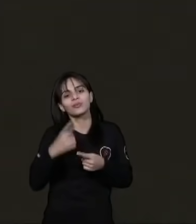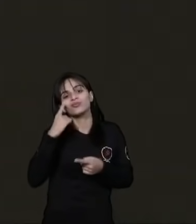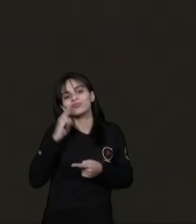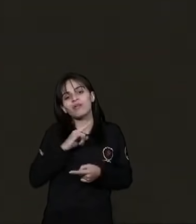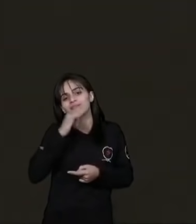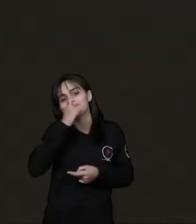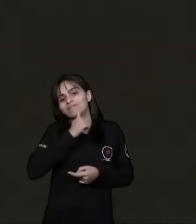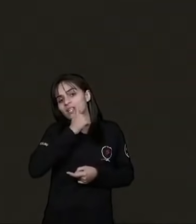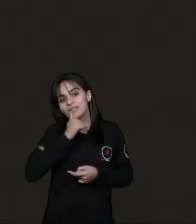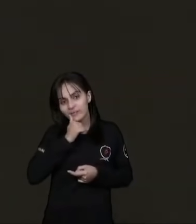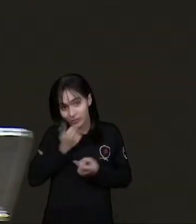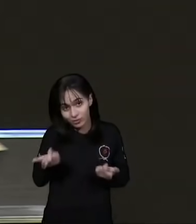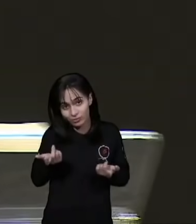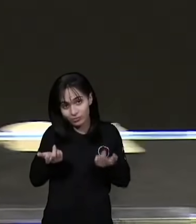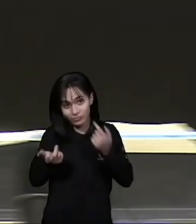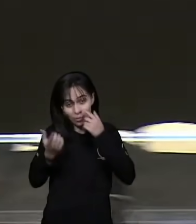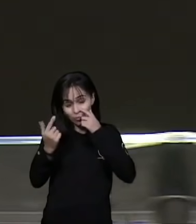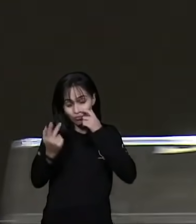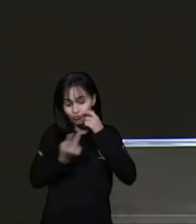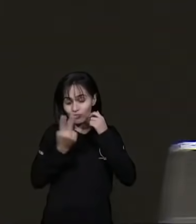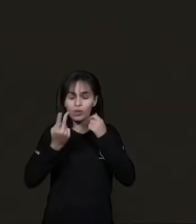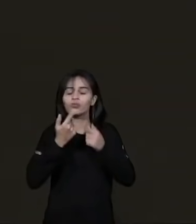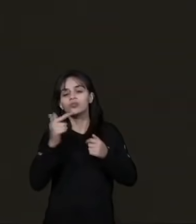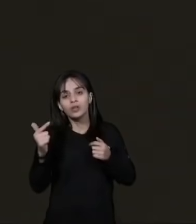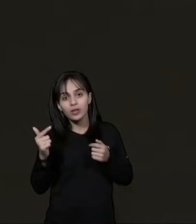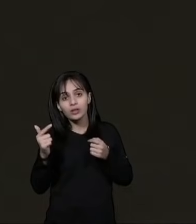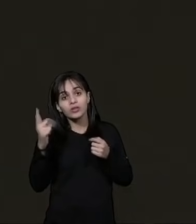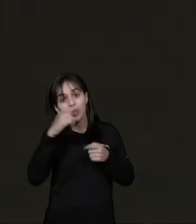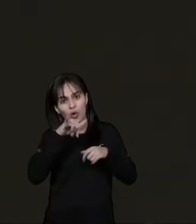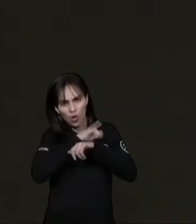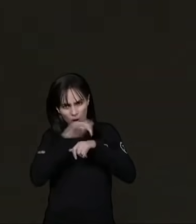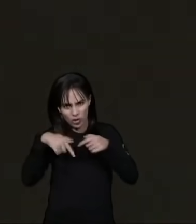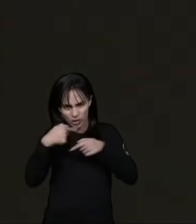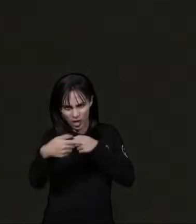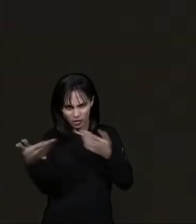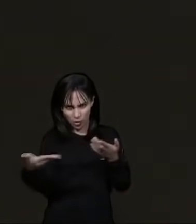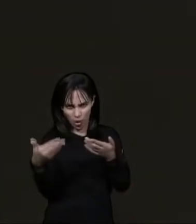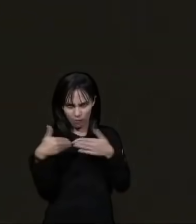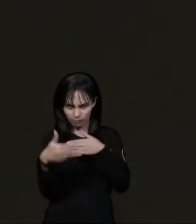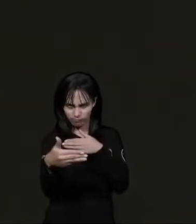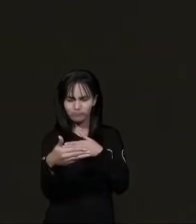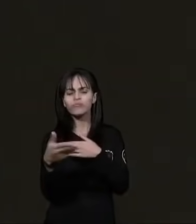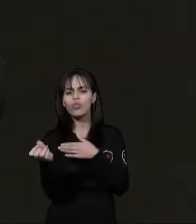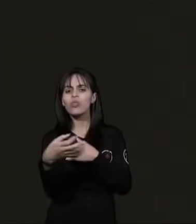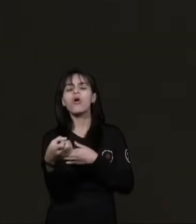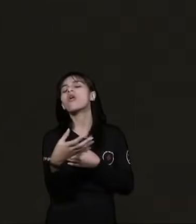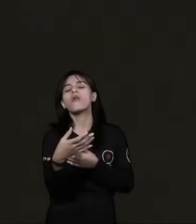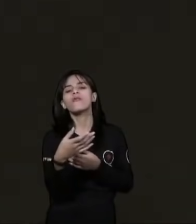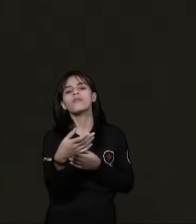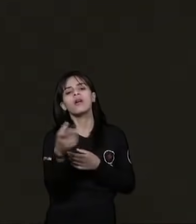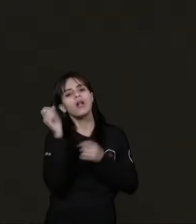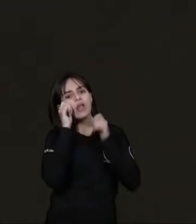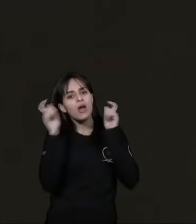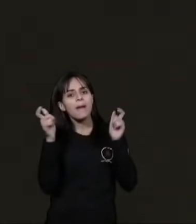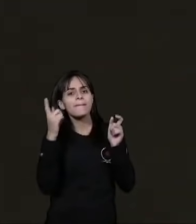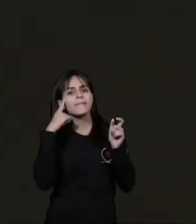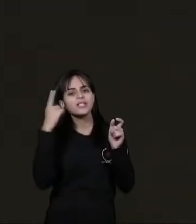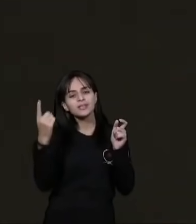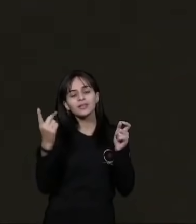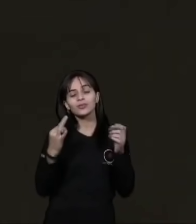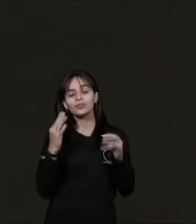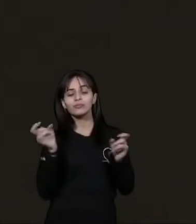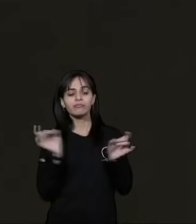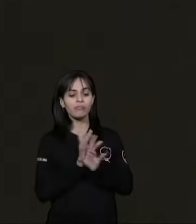quanto custa então não tem escala de valor E aí eu dou um alerta essa geração nova essa geração nova tá